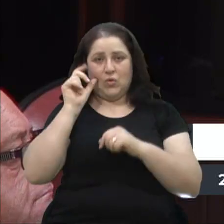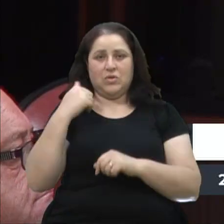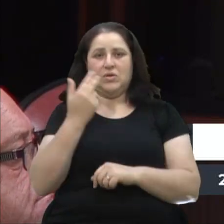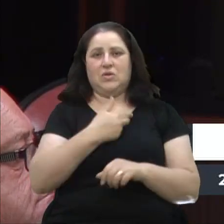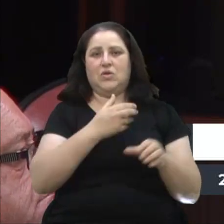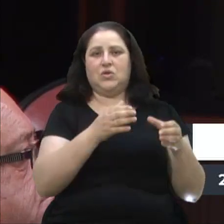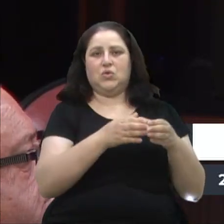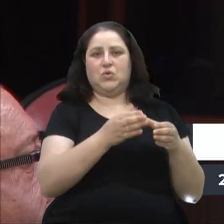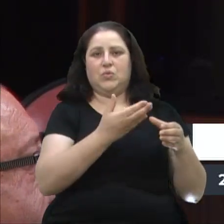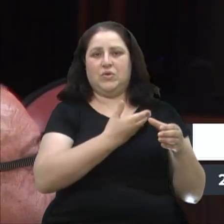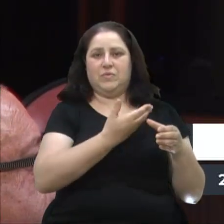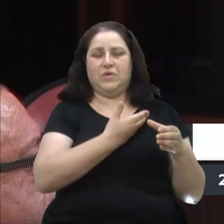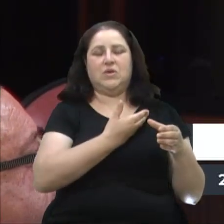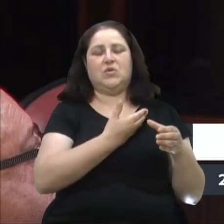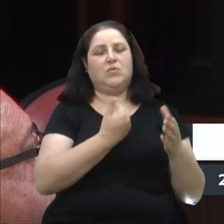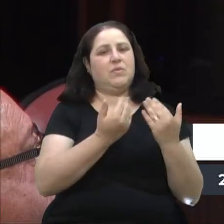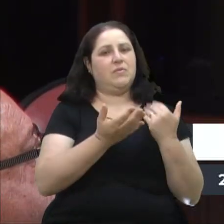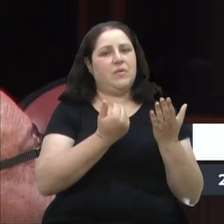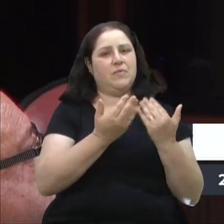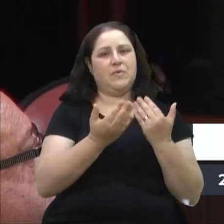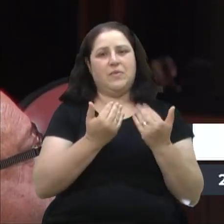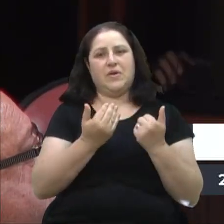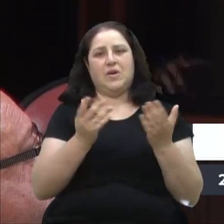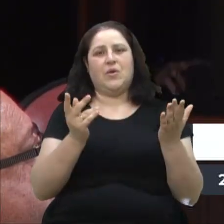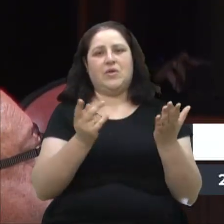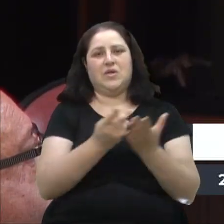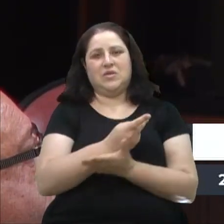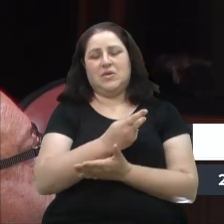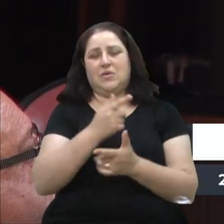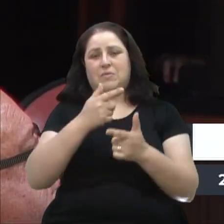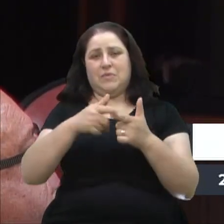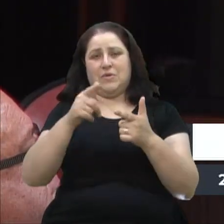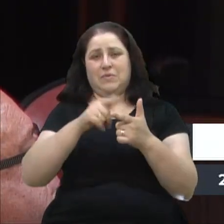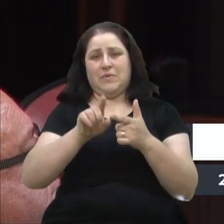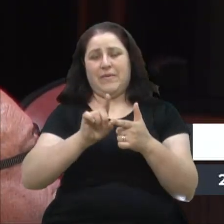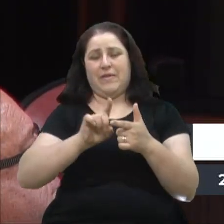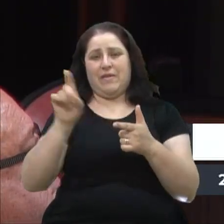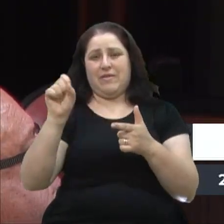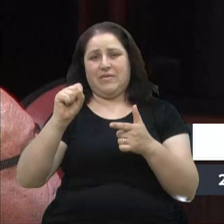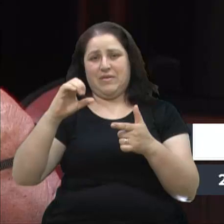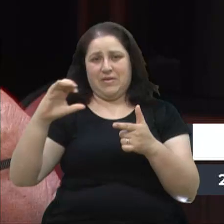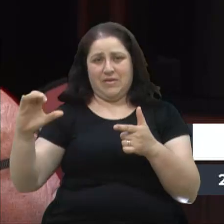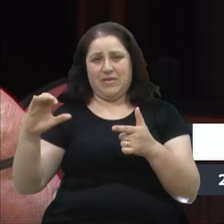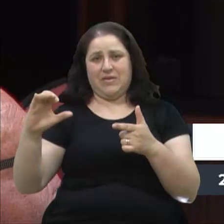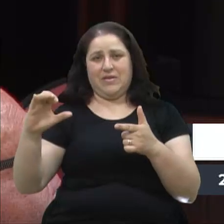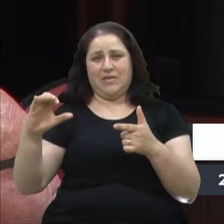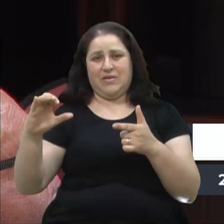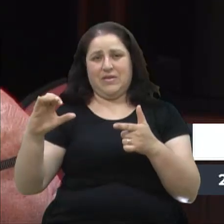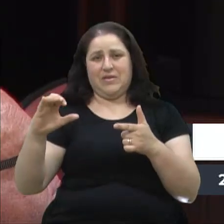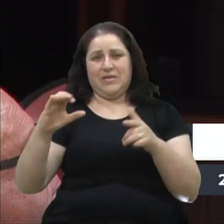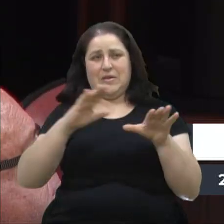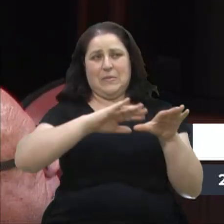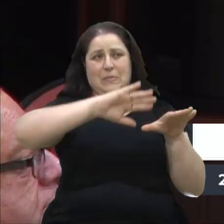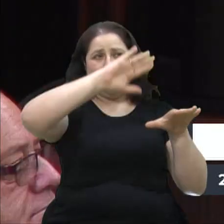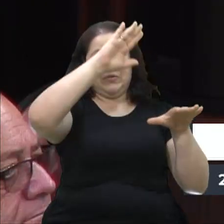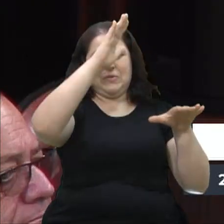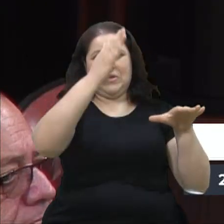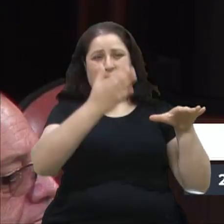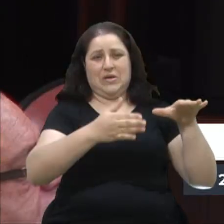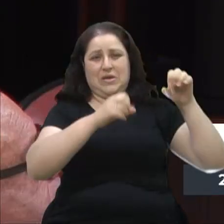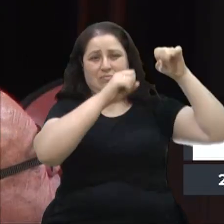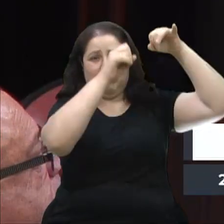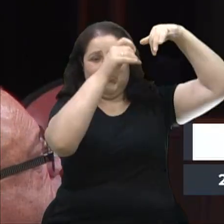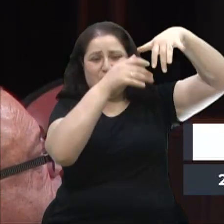de amigos esses desastres que está acontecendo ali em Santa Catarina, da natureza, enquanto aqui estiagem